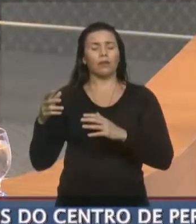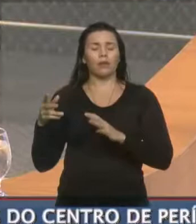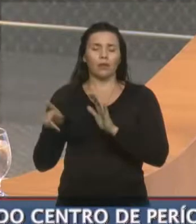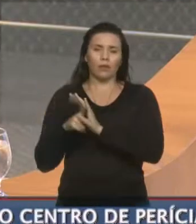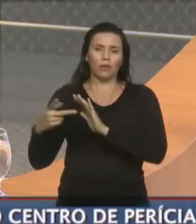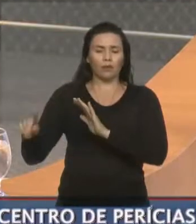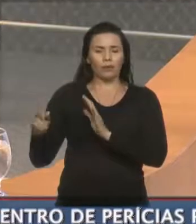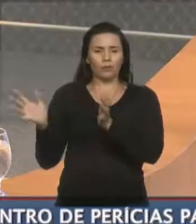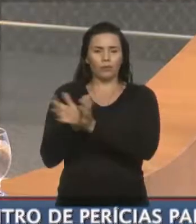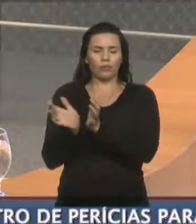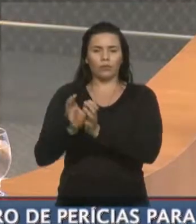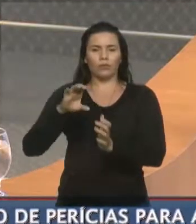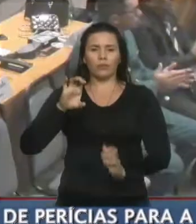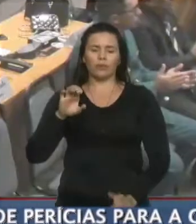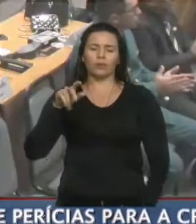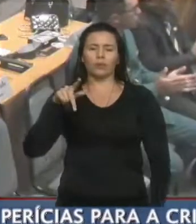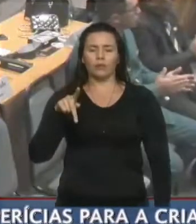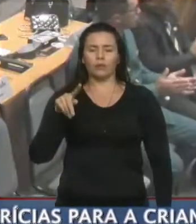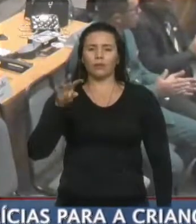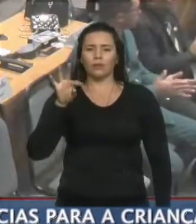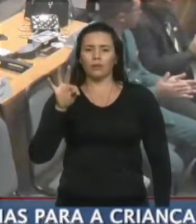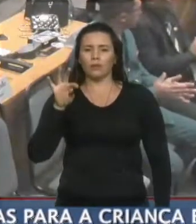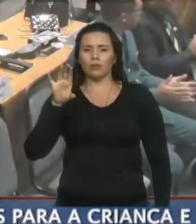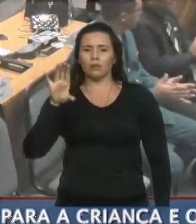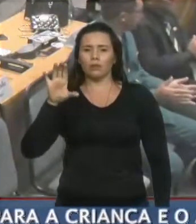Estado. Parabéns.